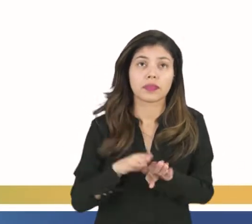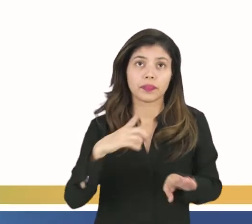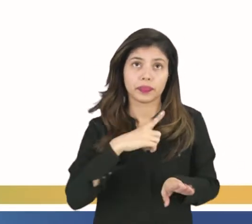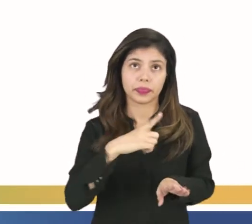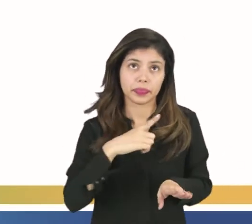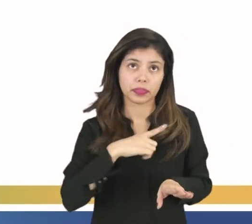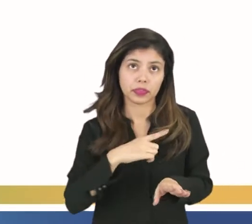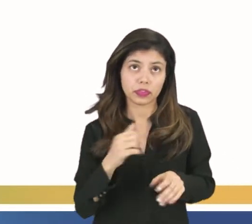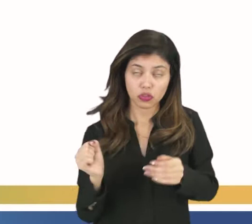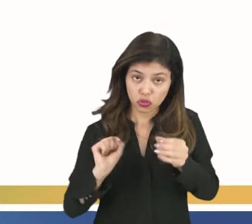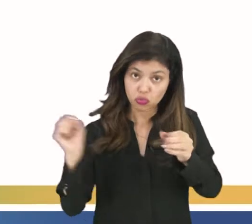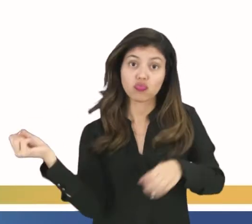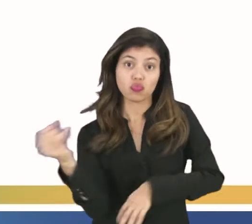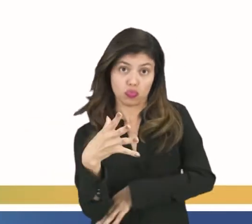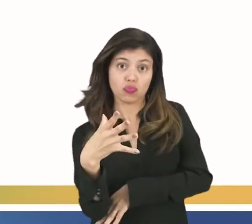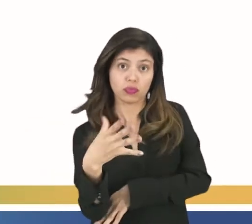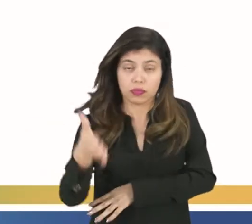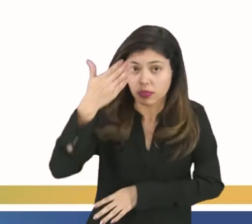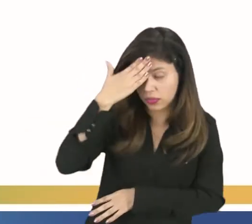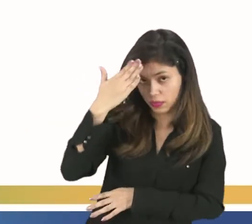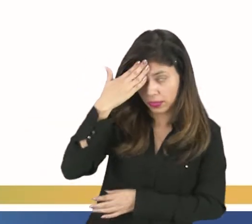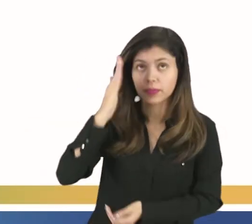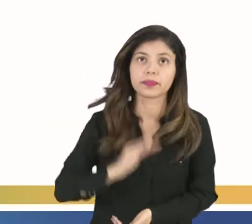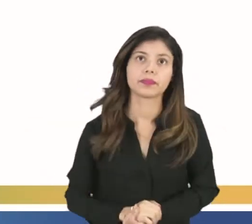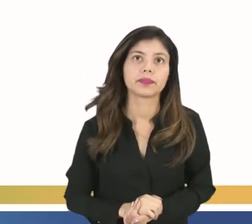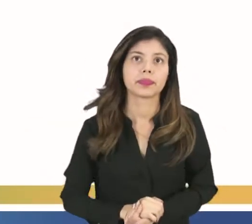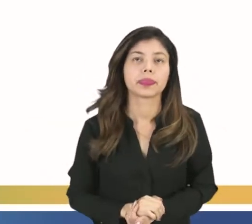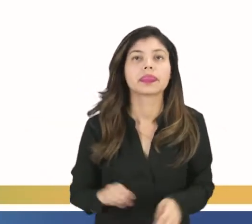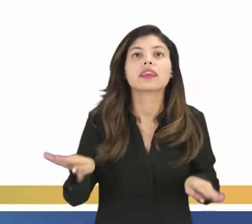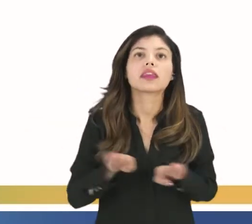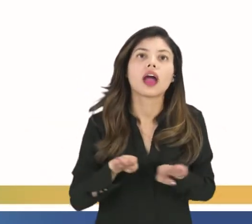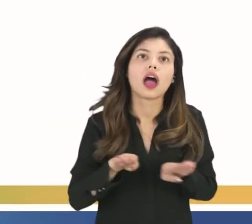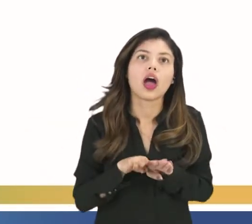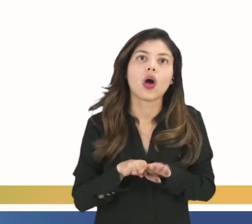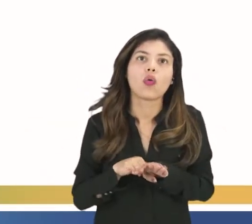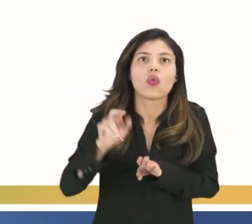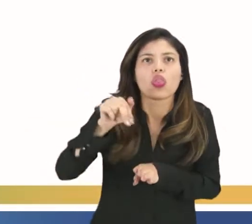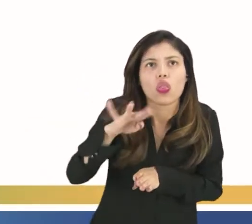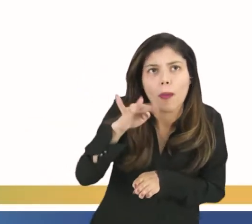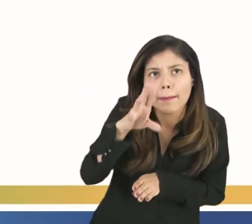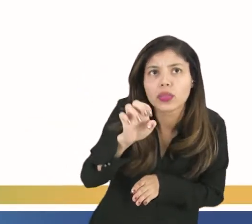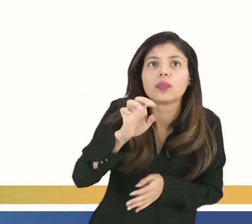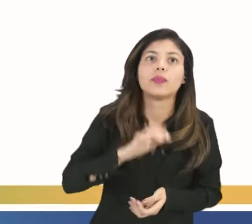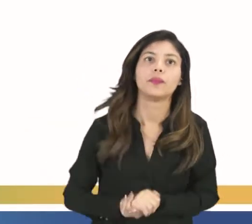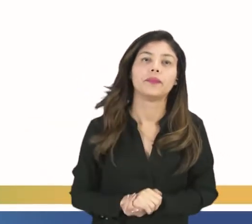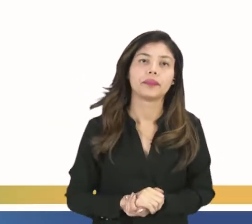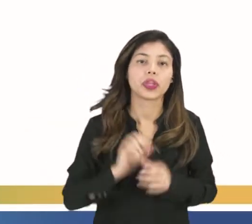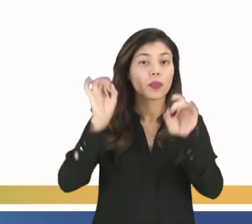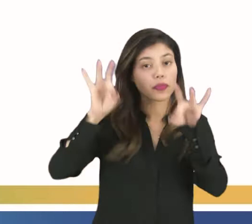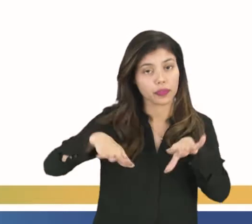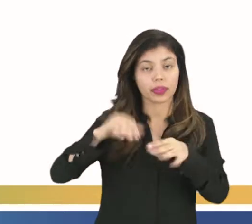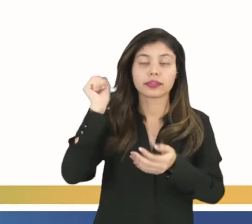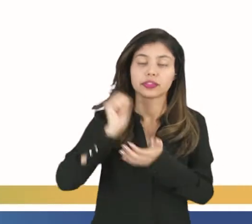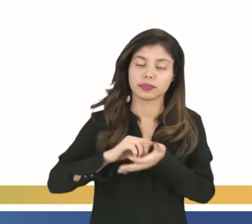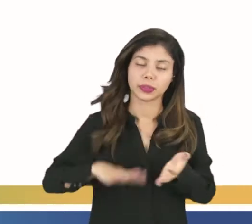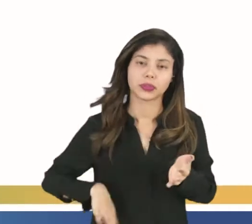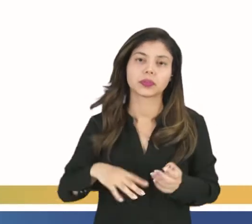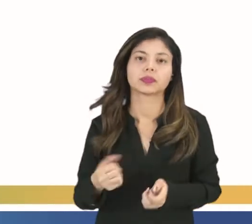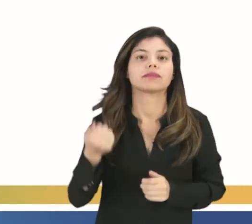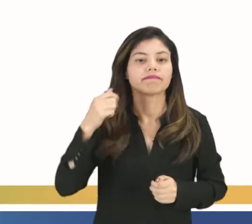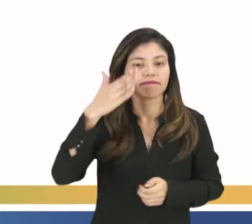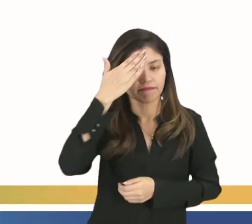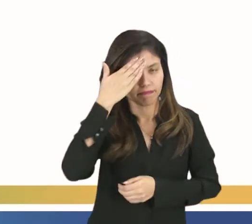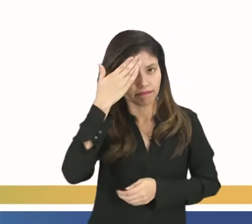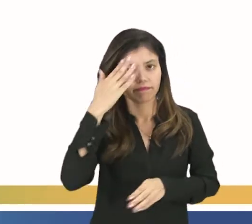as formas puras do entendimento. O fenômeno e o nômeno, vou explicar isso para vocês. E, por fim, uma atividade para a gente